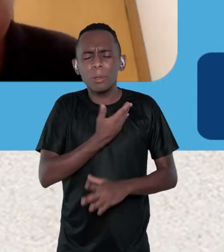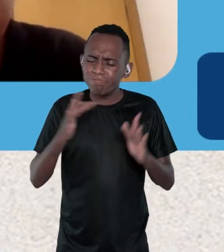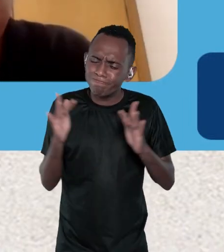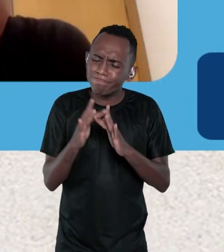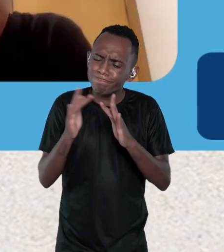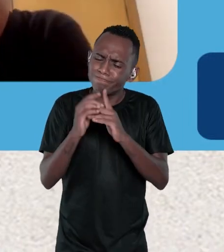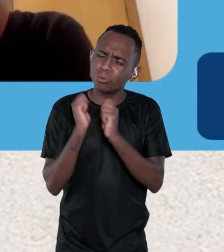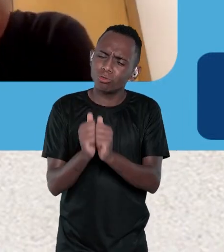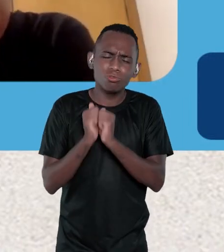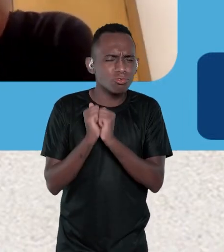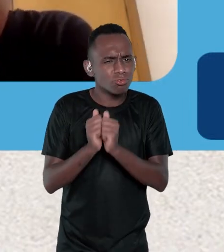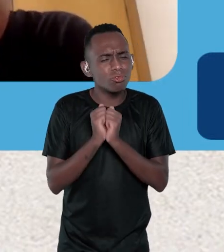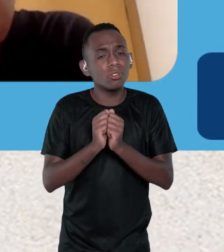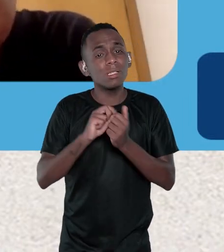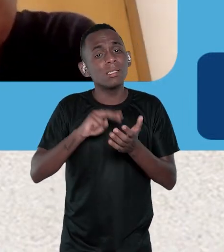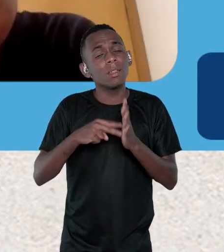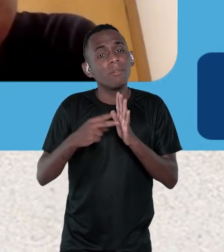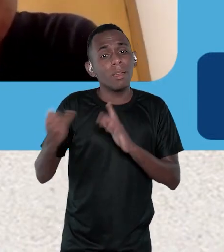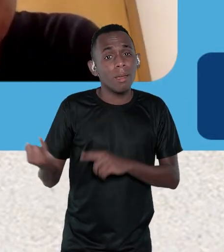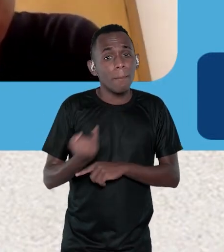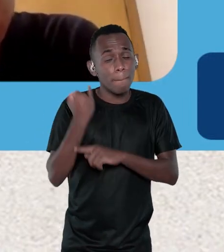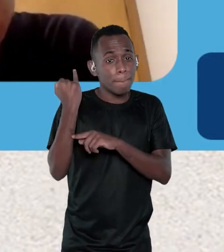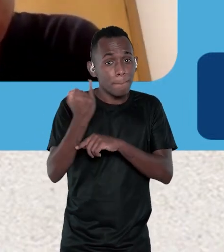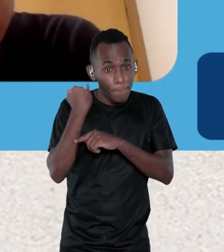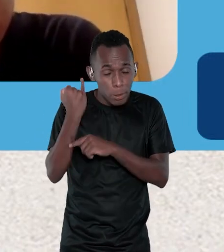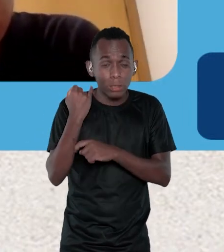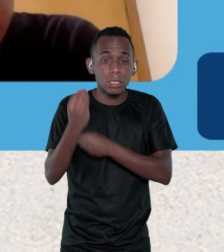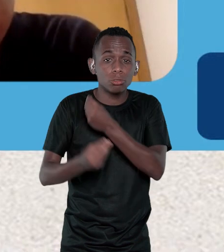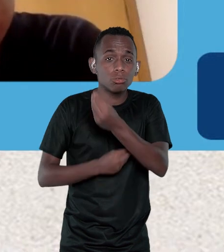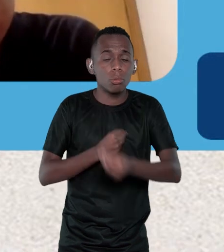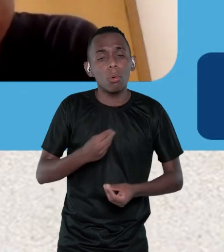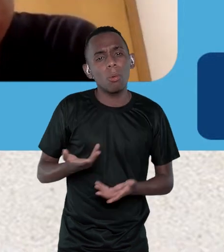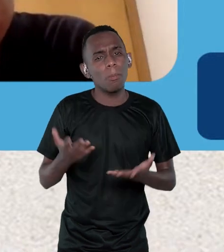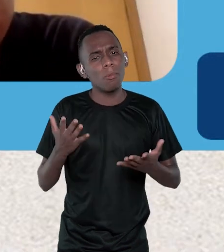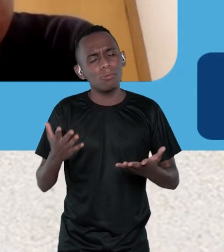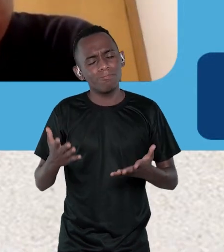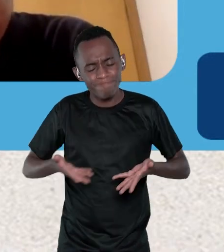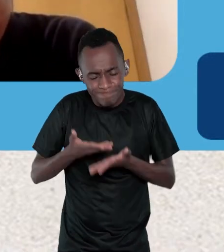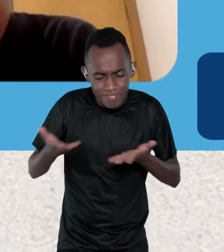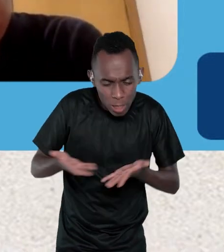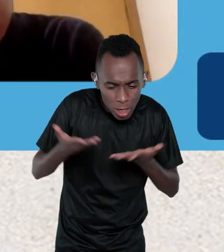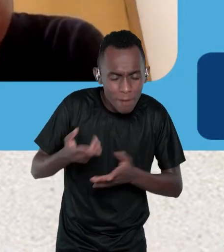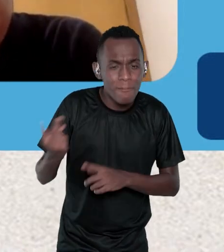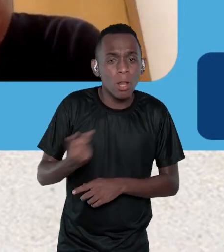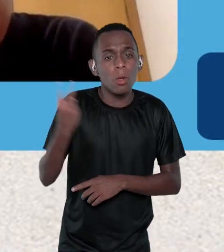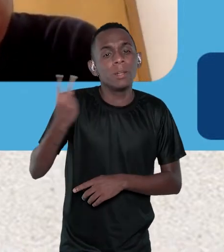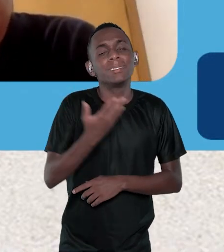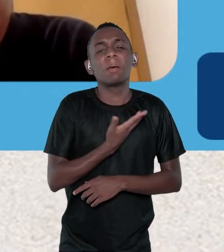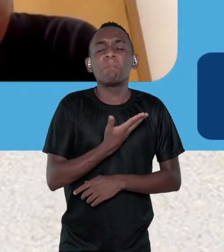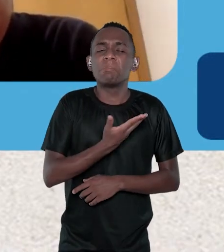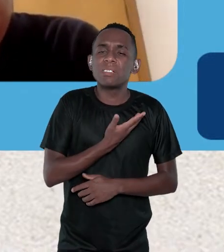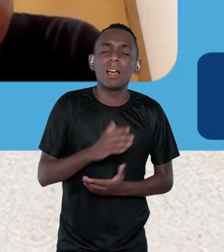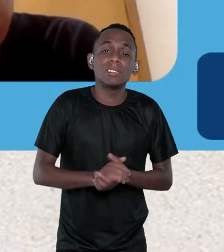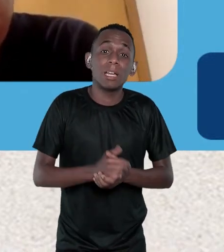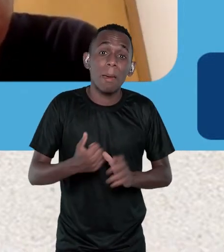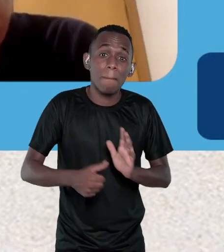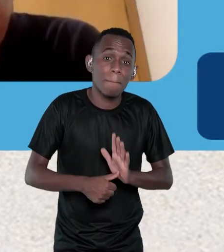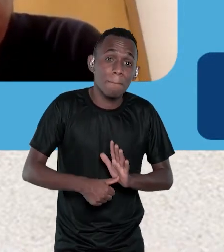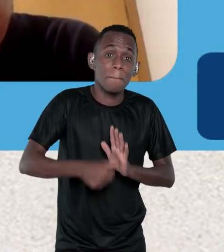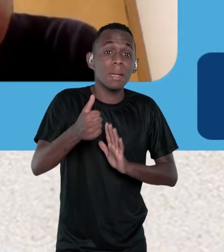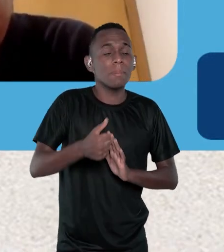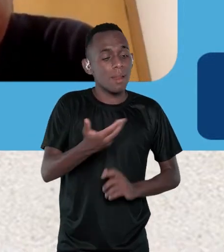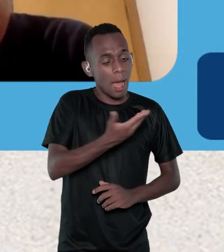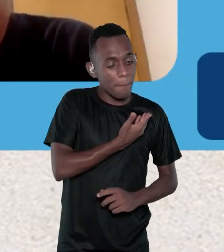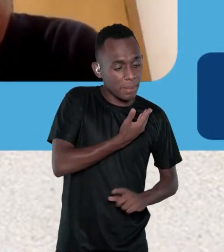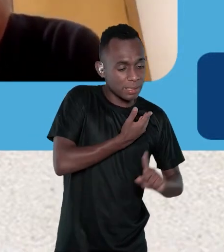tão amigo que você é, de tão próximo, né, que vocês são, e da importância que você dá para a amizade. Eu achei